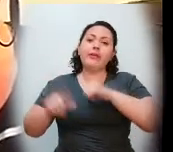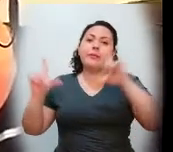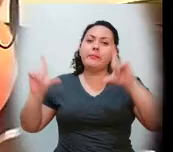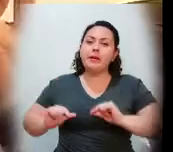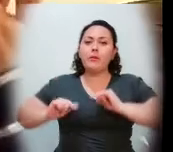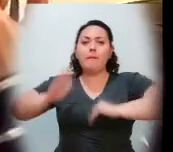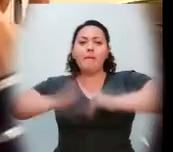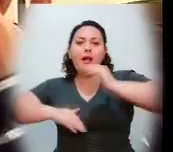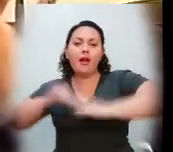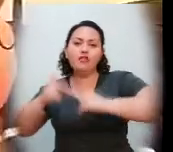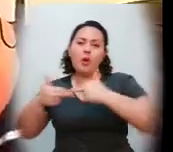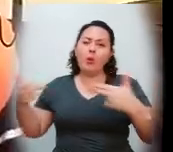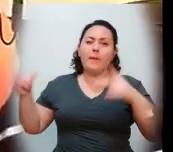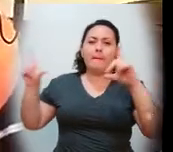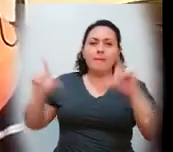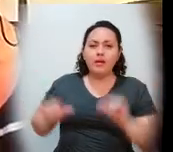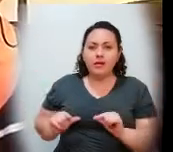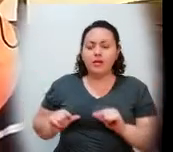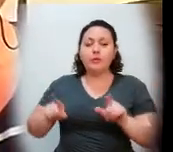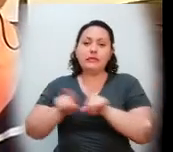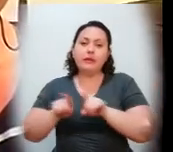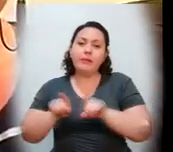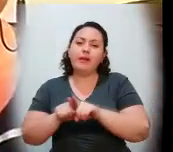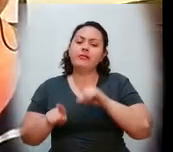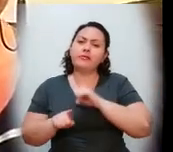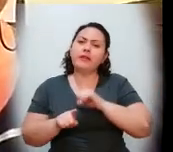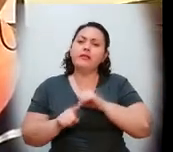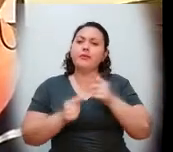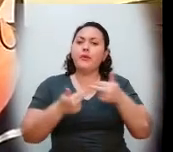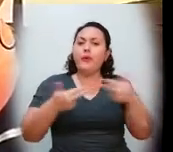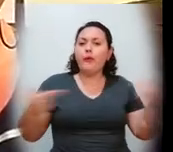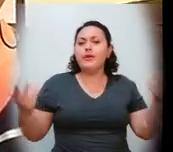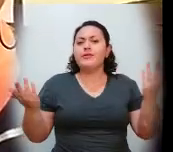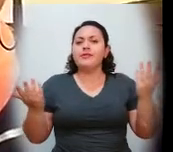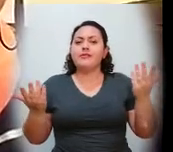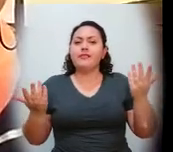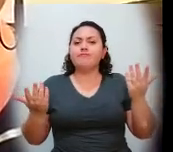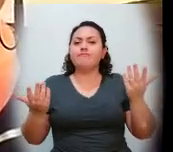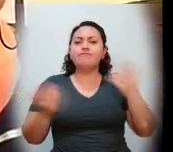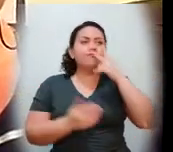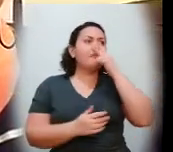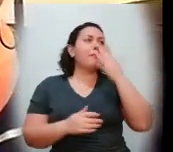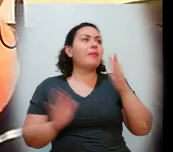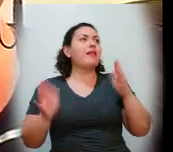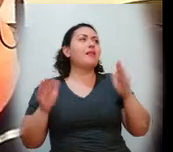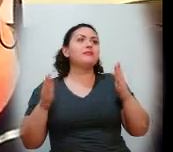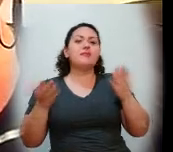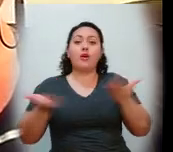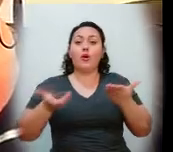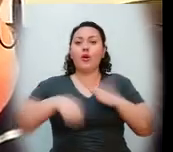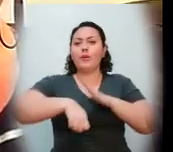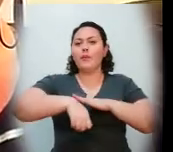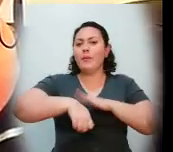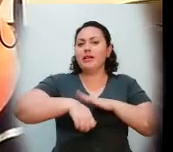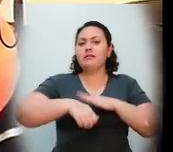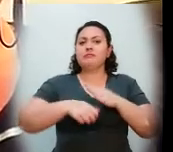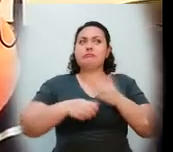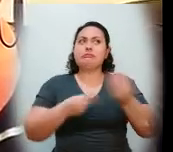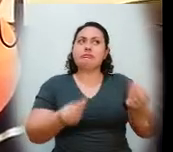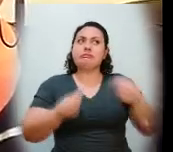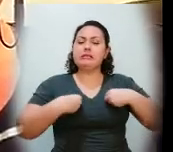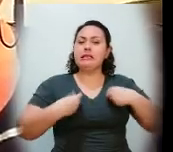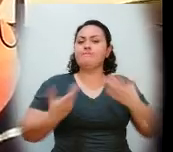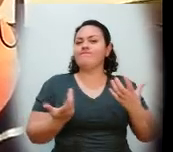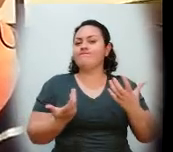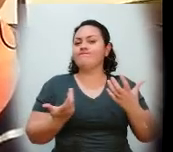com menos atividade e com algumas coisas também mais, muitas